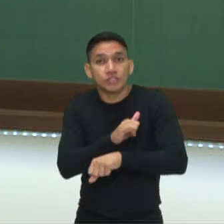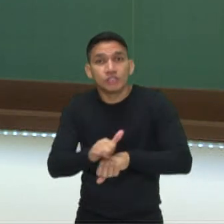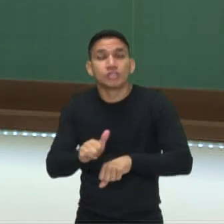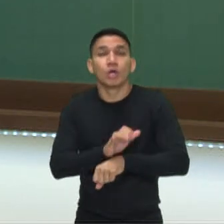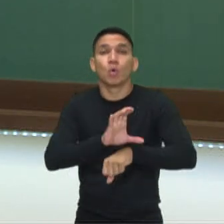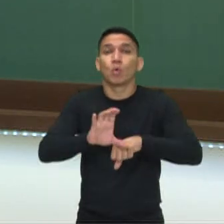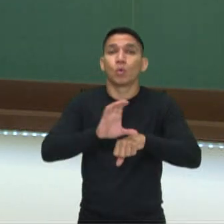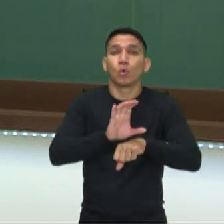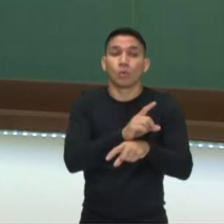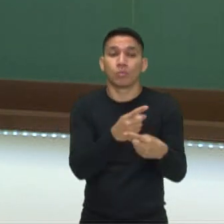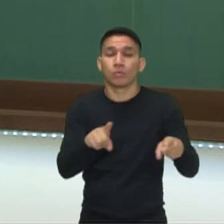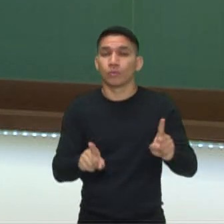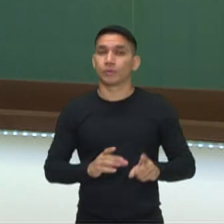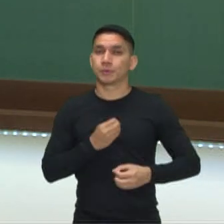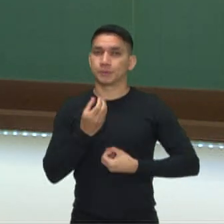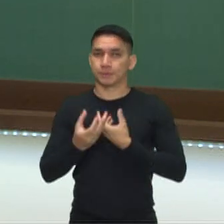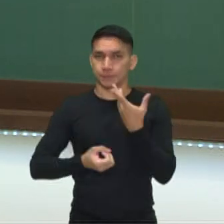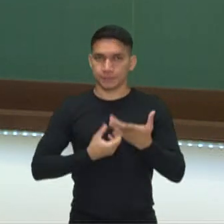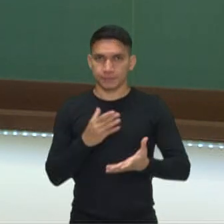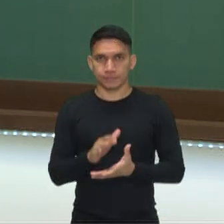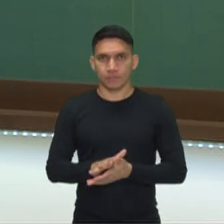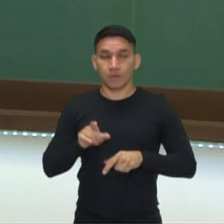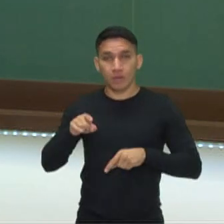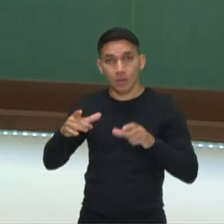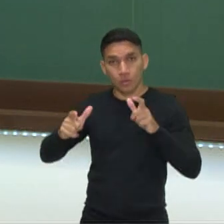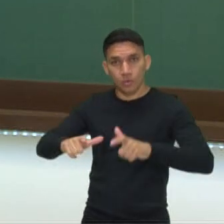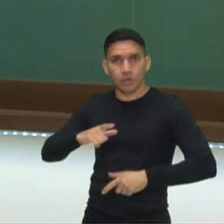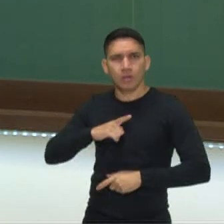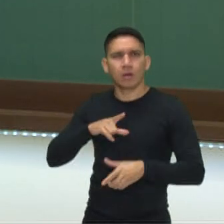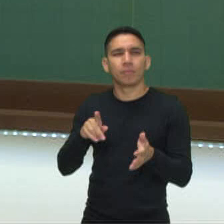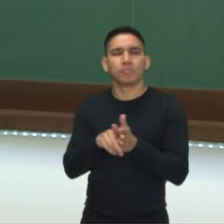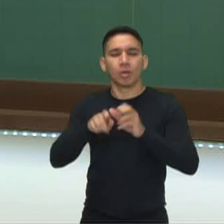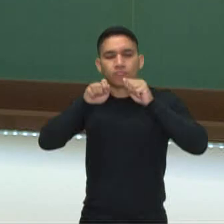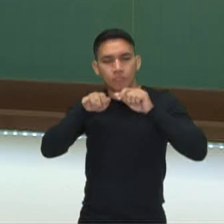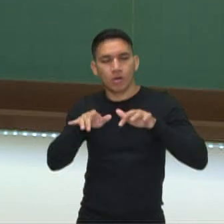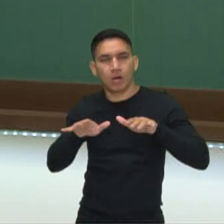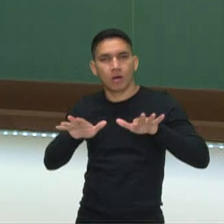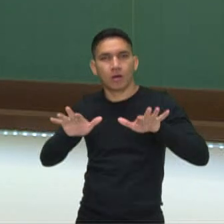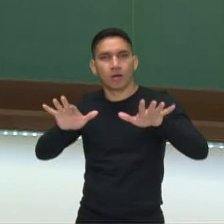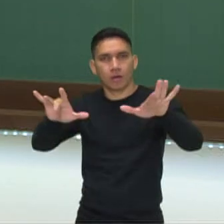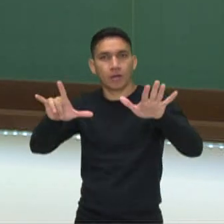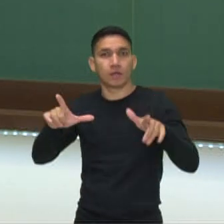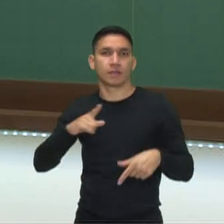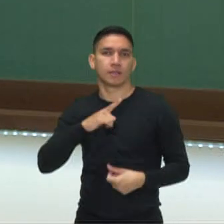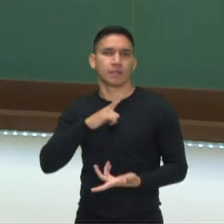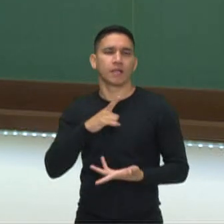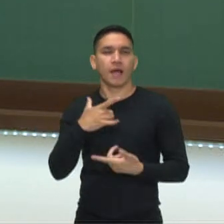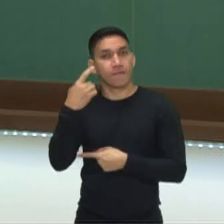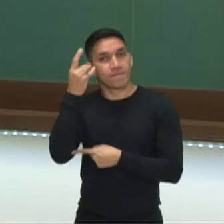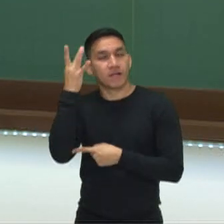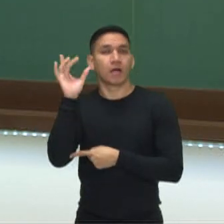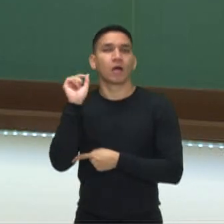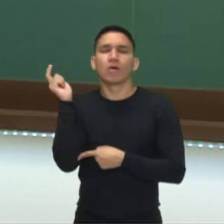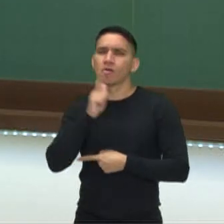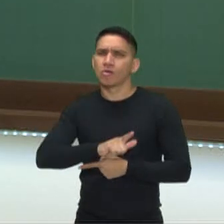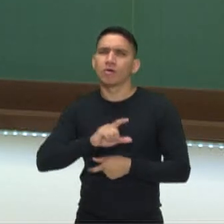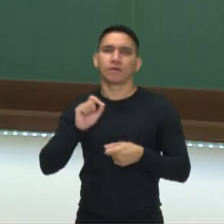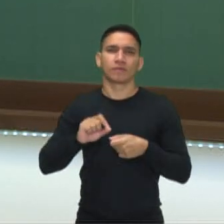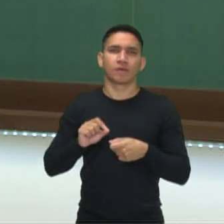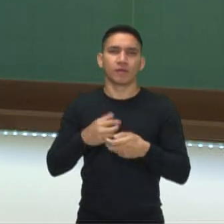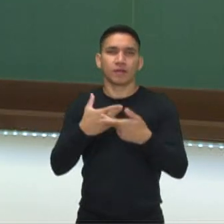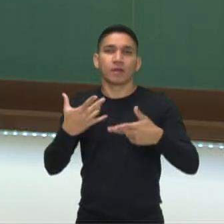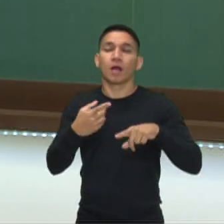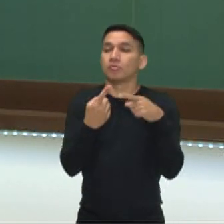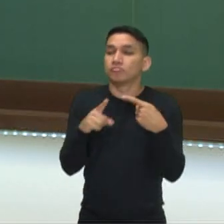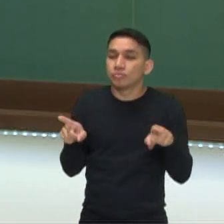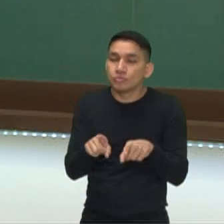poesia. E como esse local ele tinha muita acústica, existia uma grande facilidade de poder ter a questão da